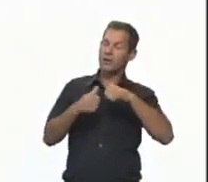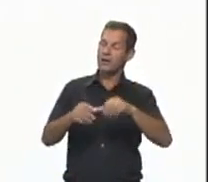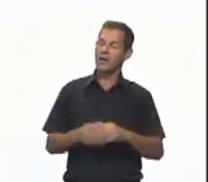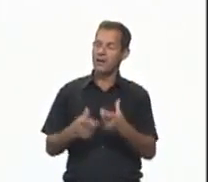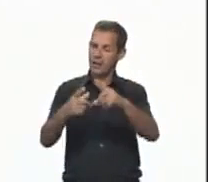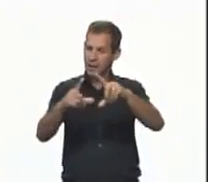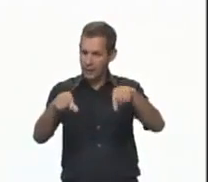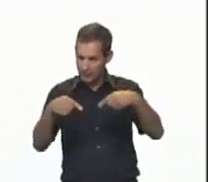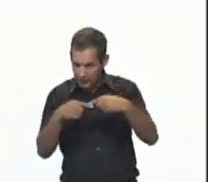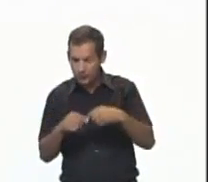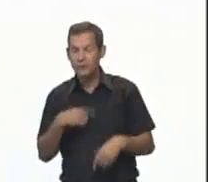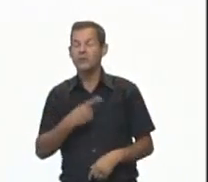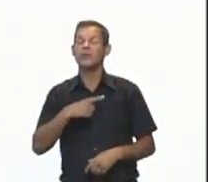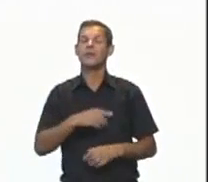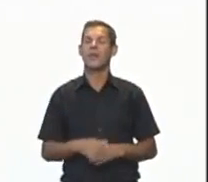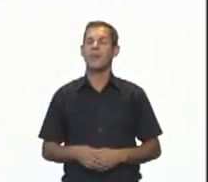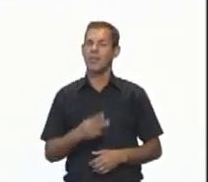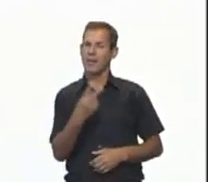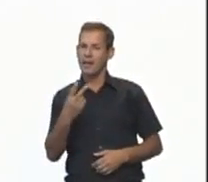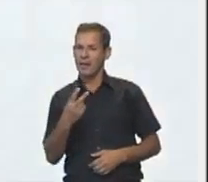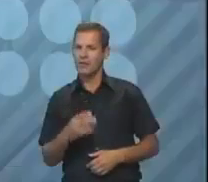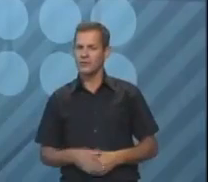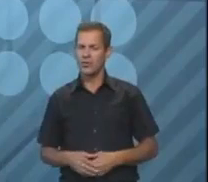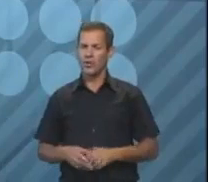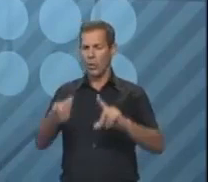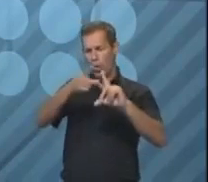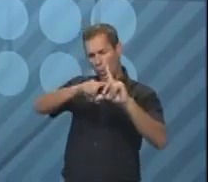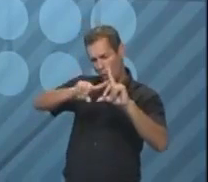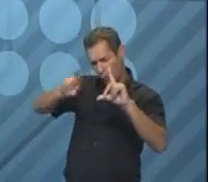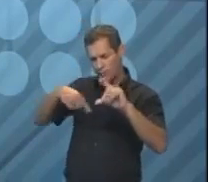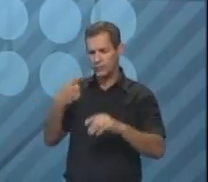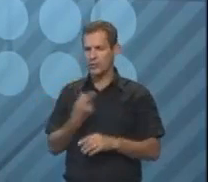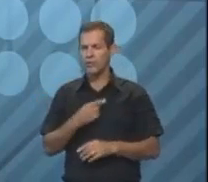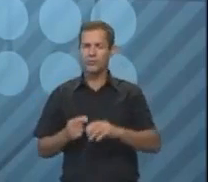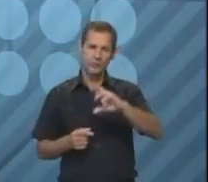essa região. Então, nós temos essas duas parábolas e nós vamos